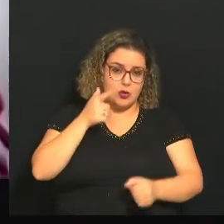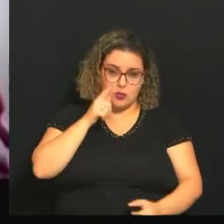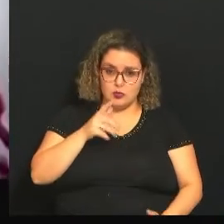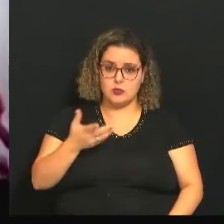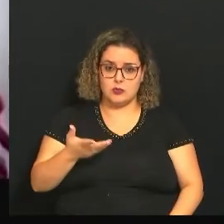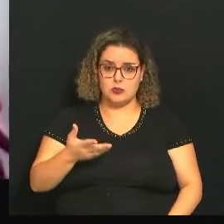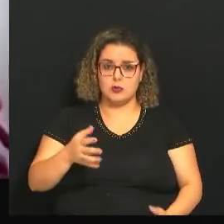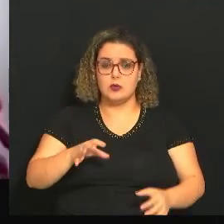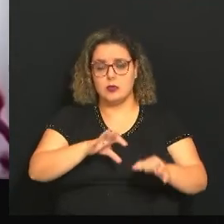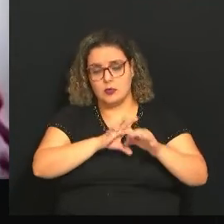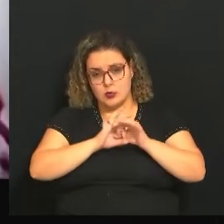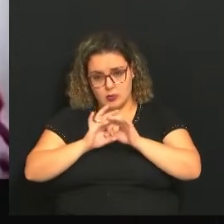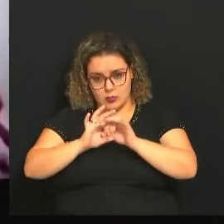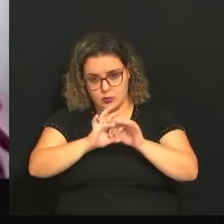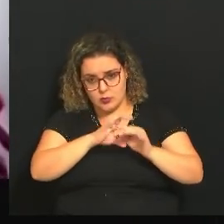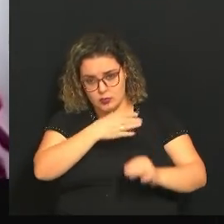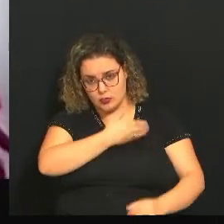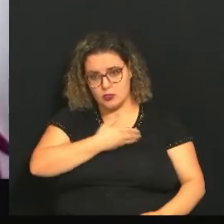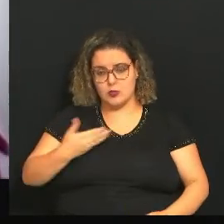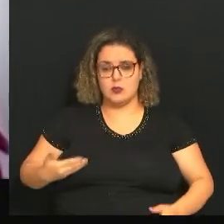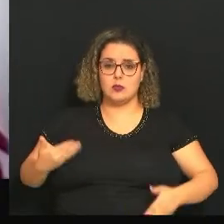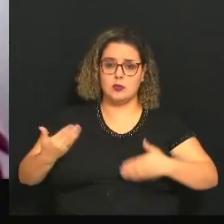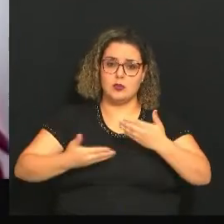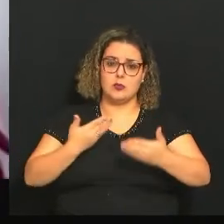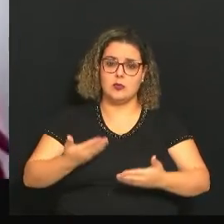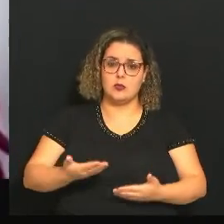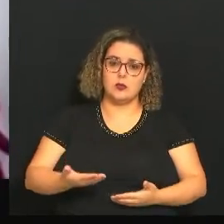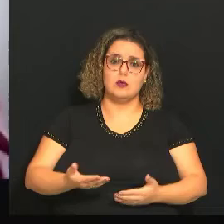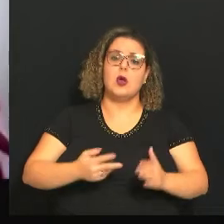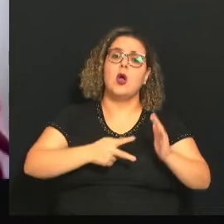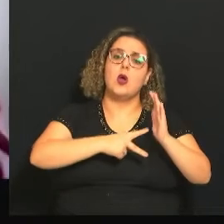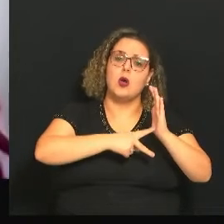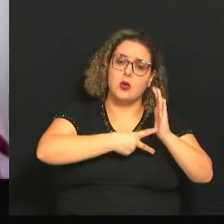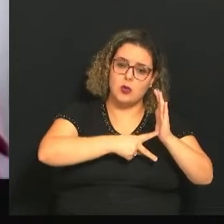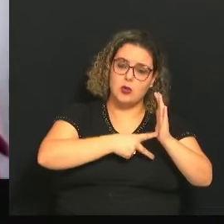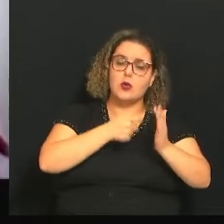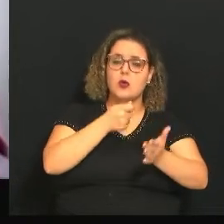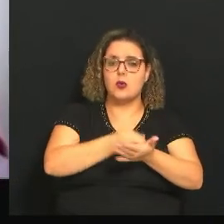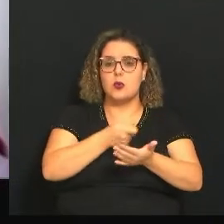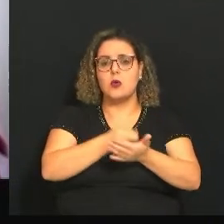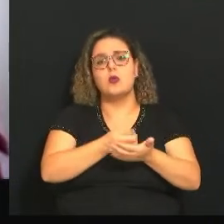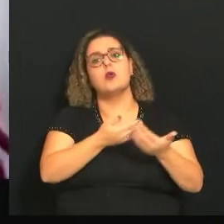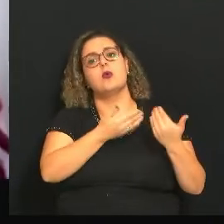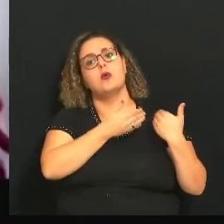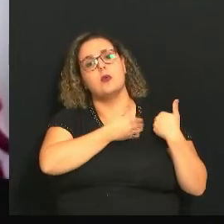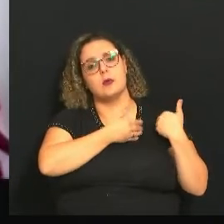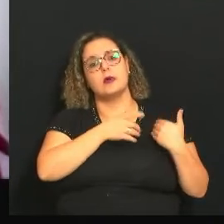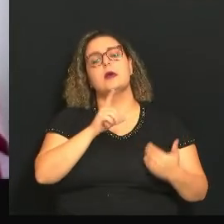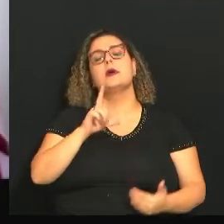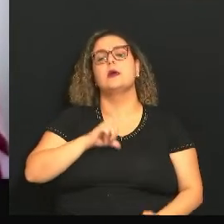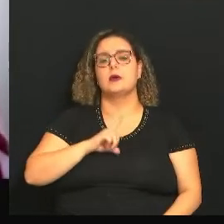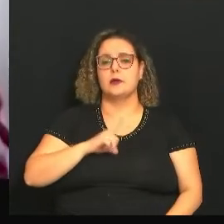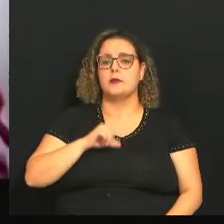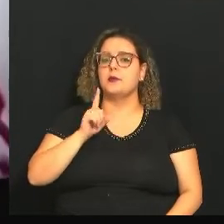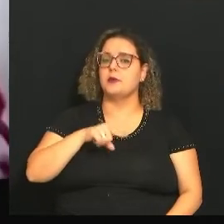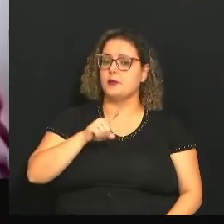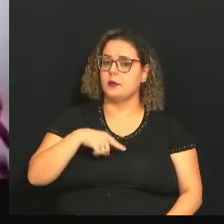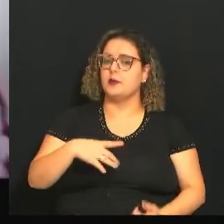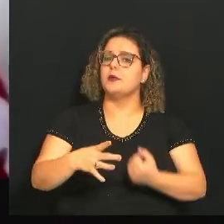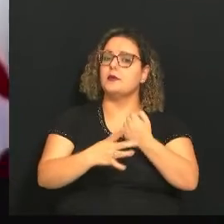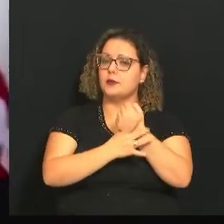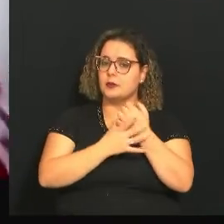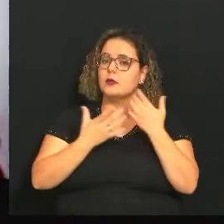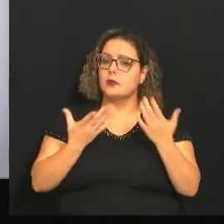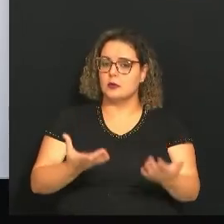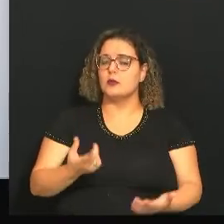dos servidores e trazer o sindicato para cumprir aí essa responsabilidade que ele tem em assegurar essa questão. Acho que